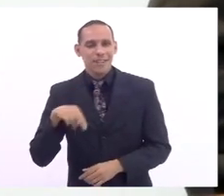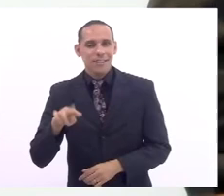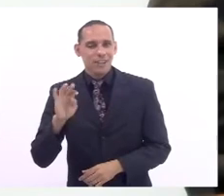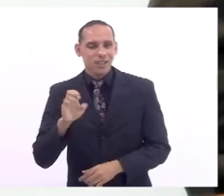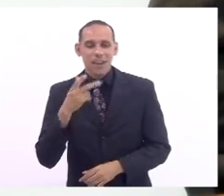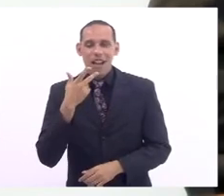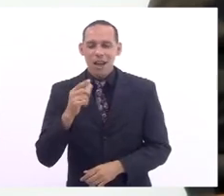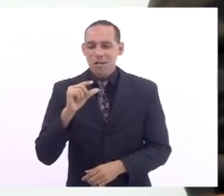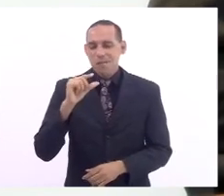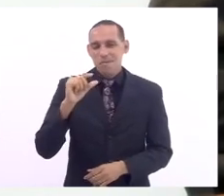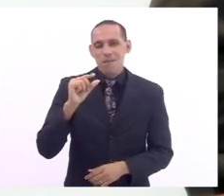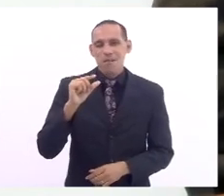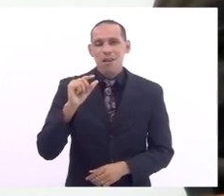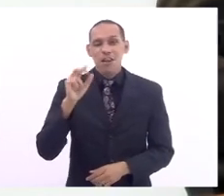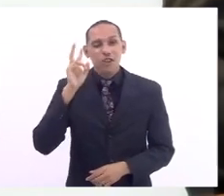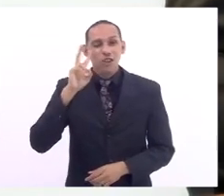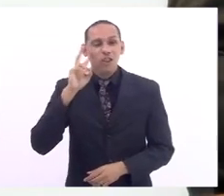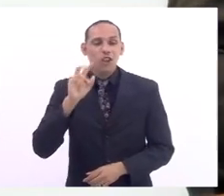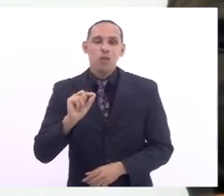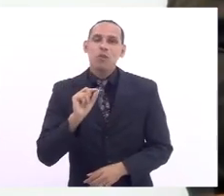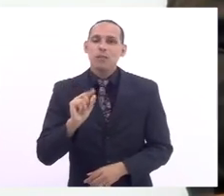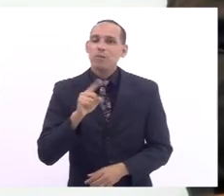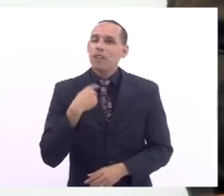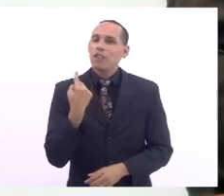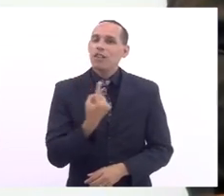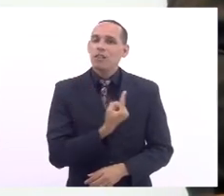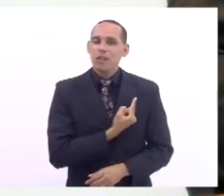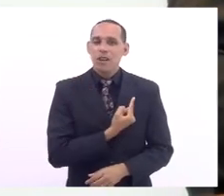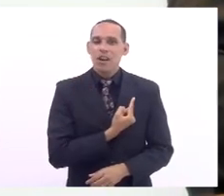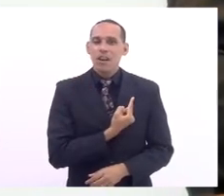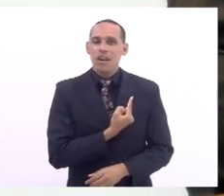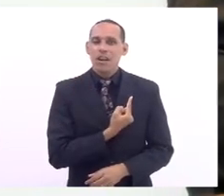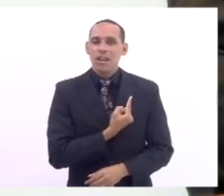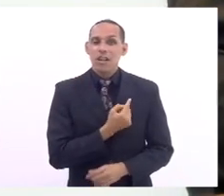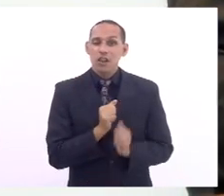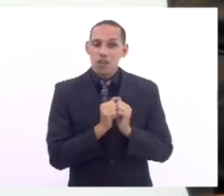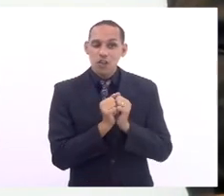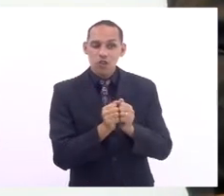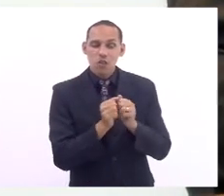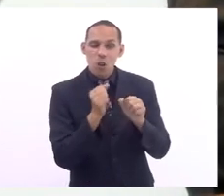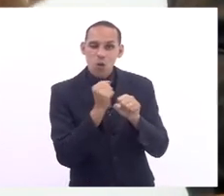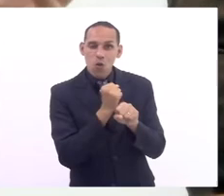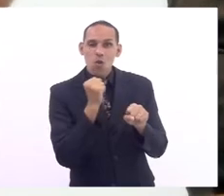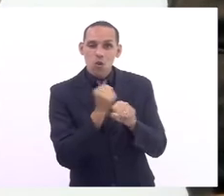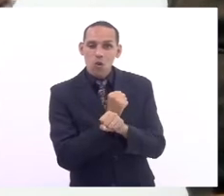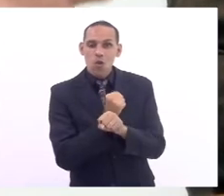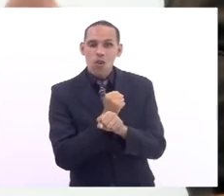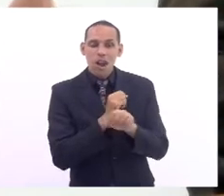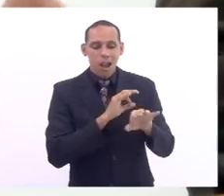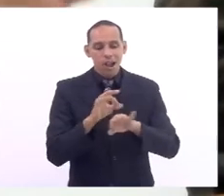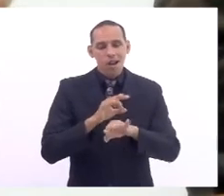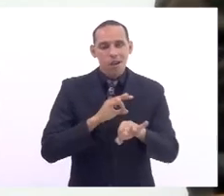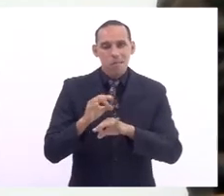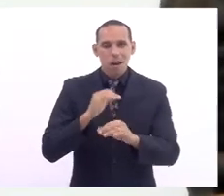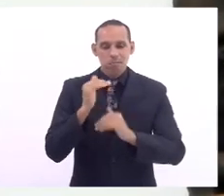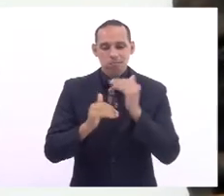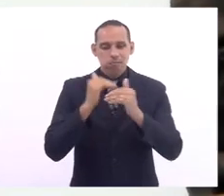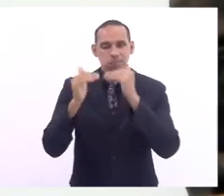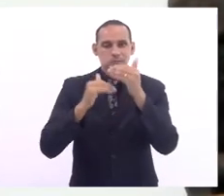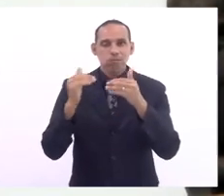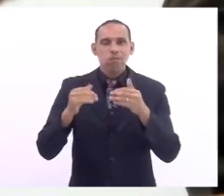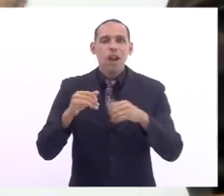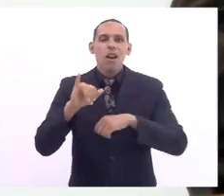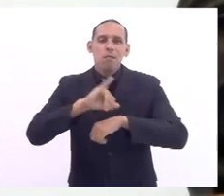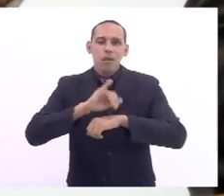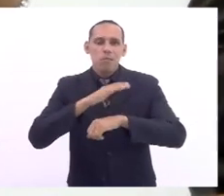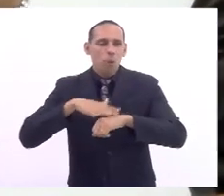compartilhar um pouco aqui dessa história que foi o papel que a gente teve na construção tanto do plano de desenvolvimento Metropolitano de